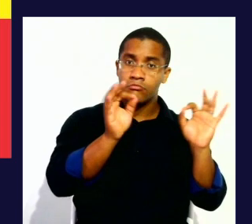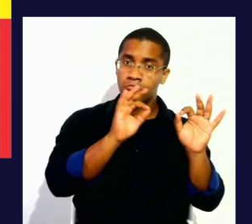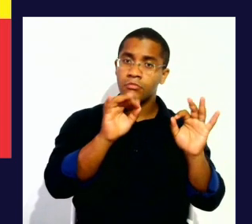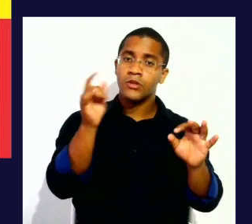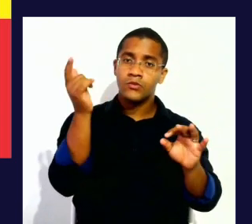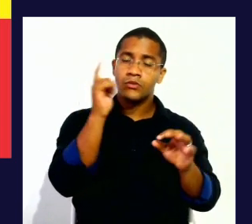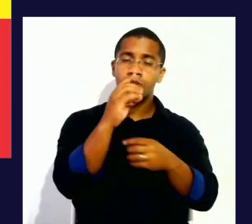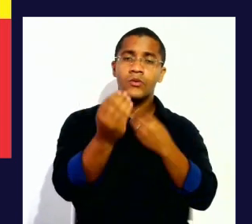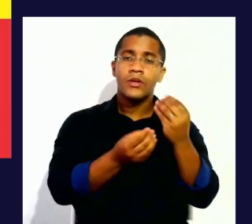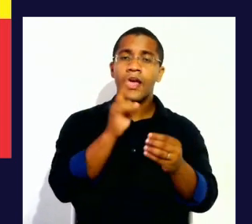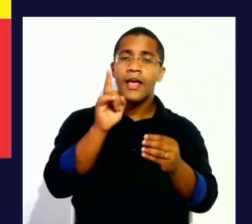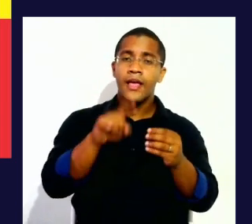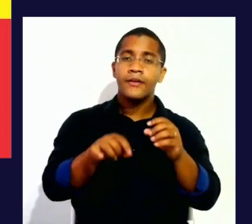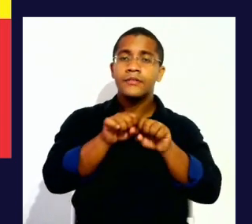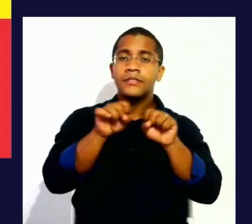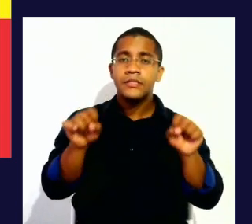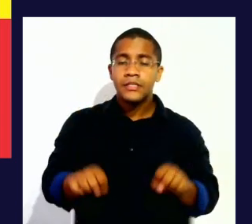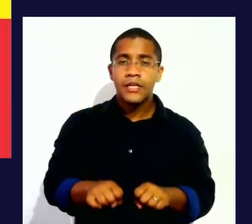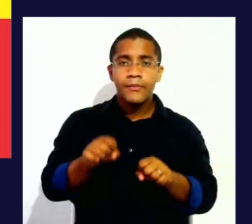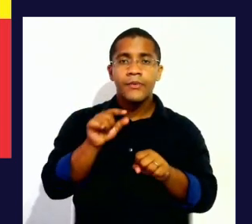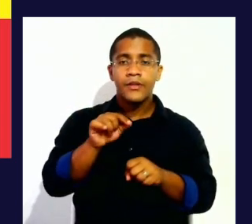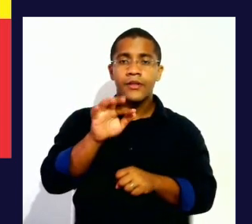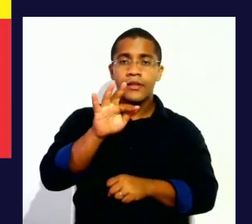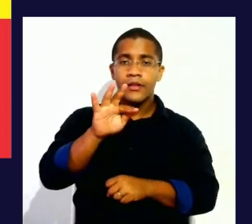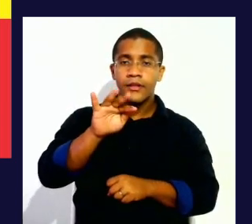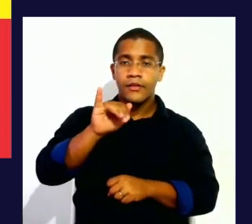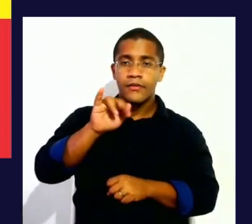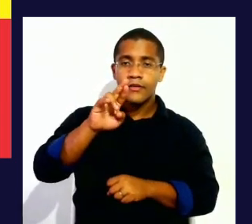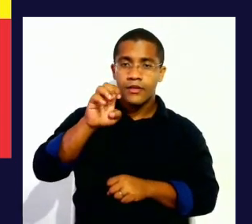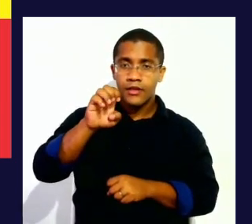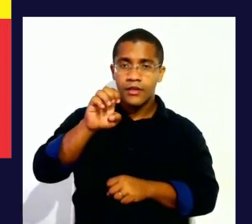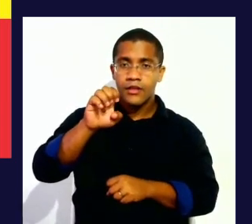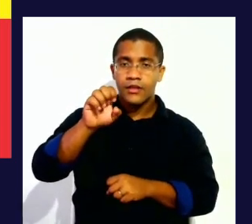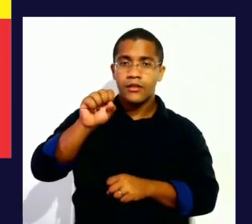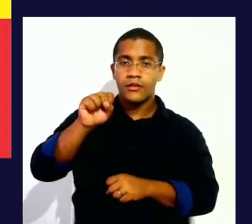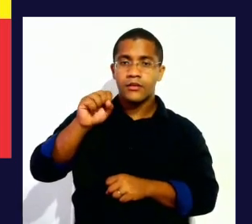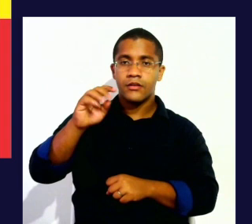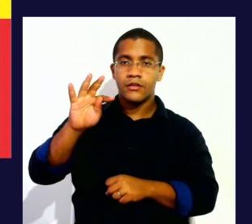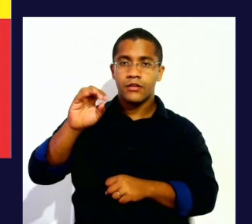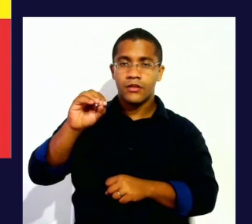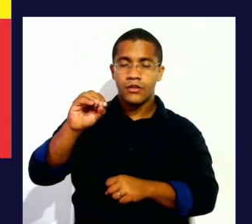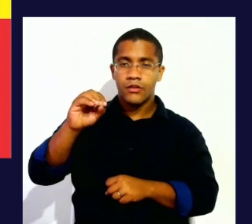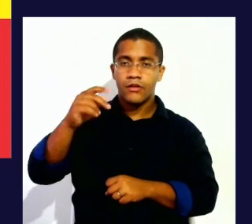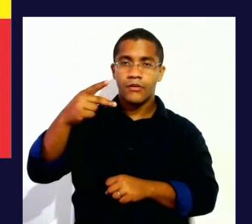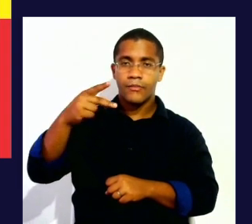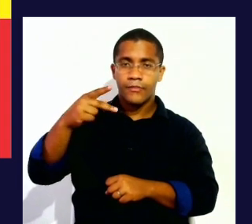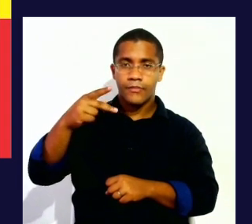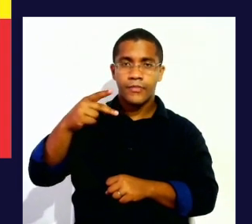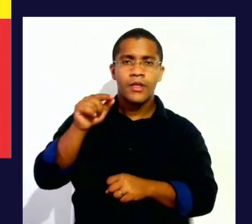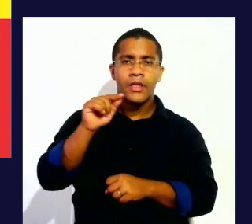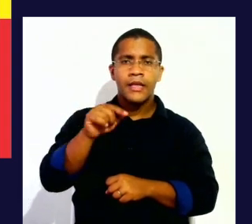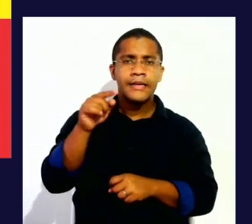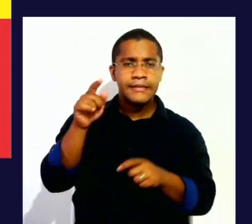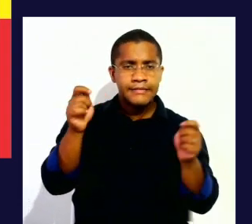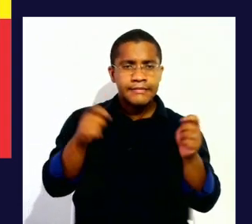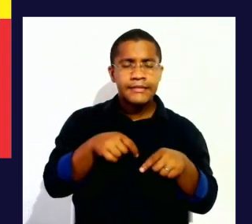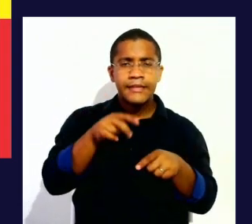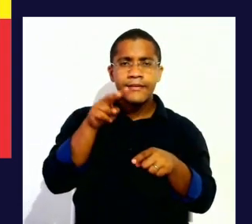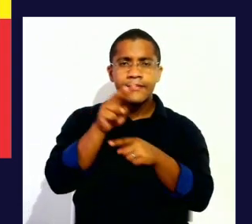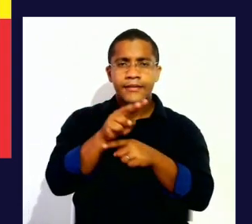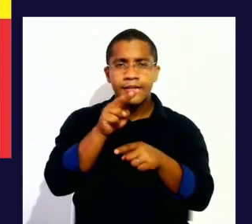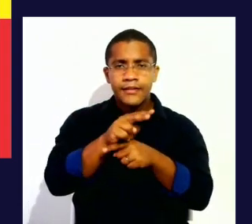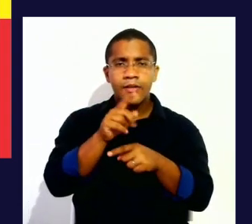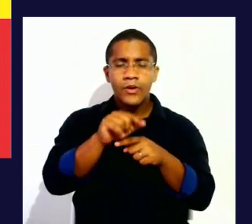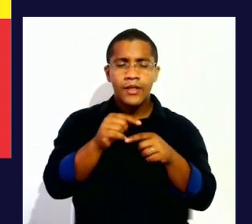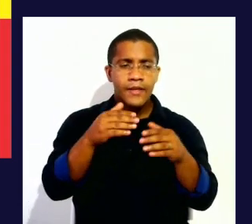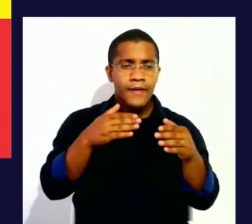A gente chama isso daí de sistema de fire stop, ou seja, que são concebidos para